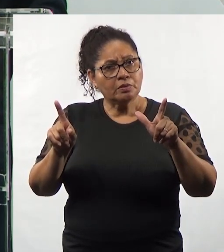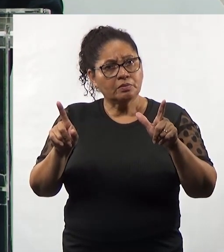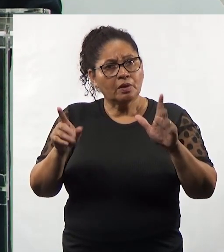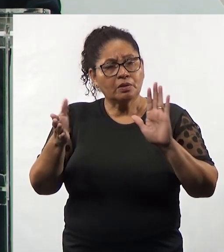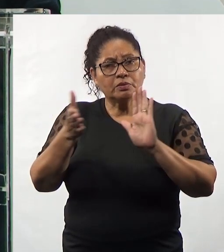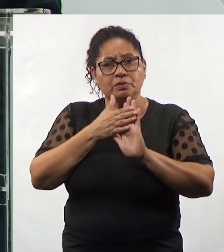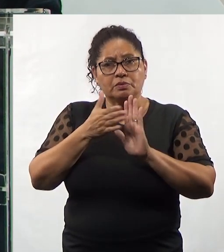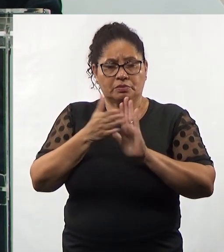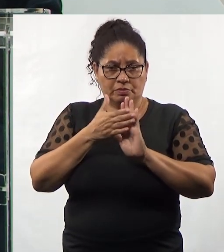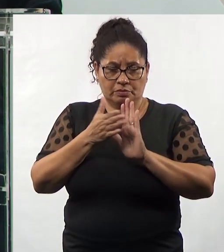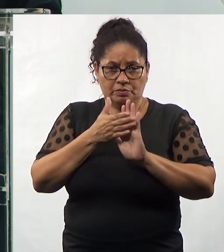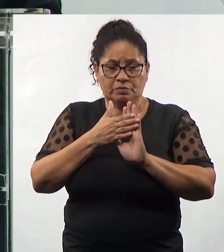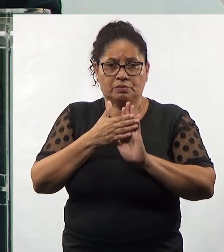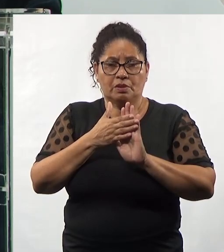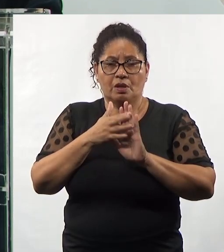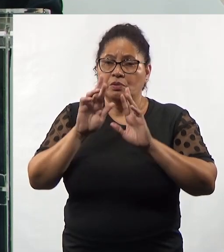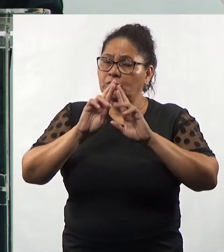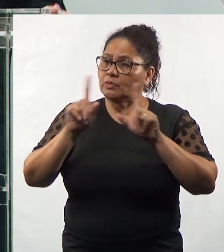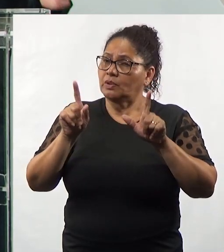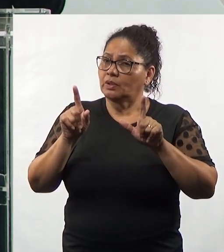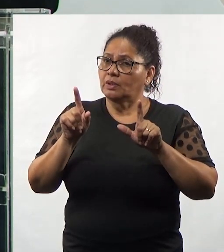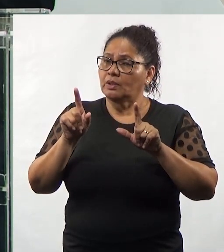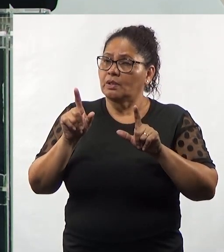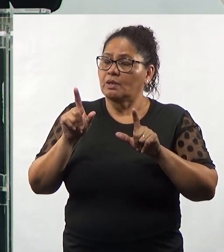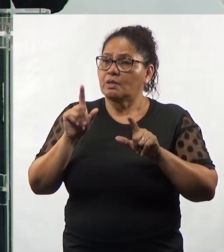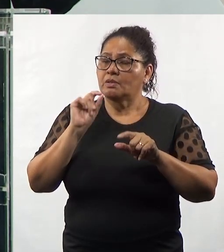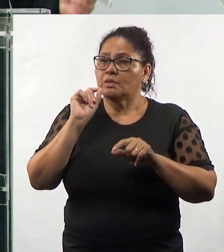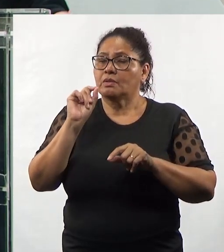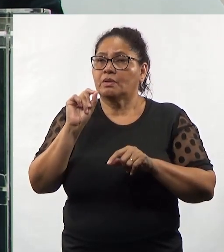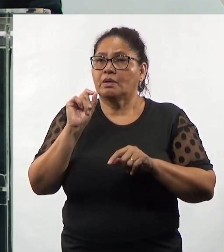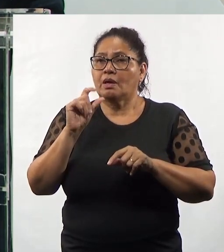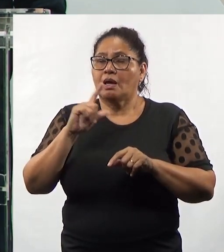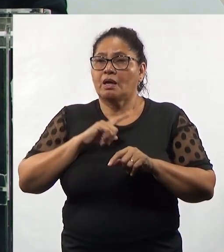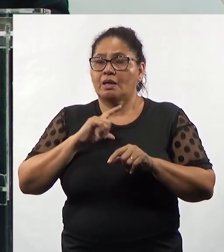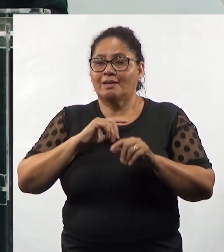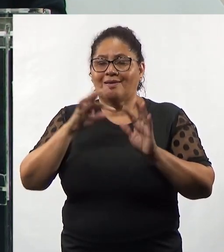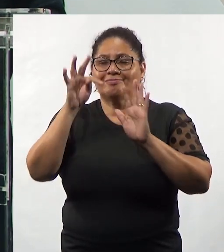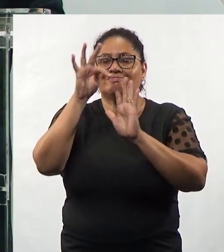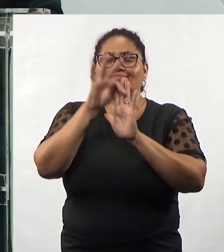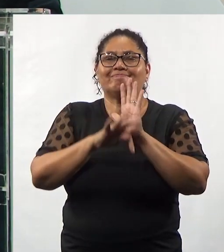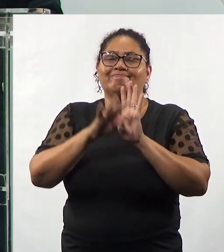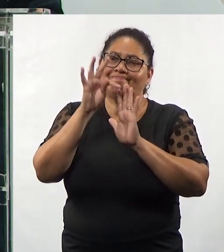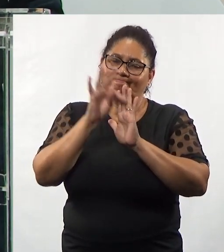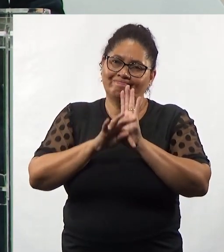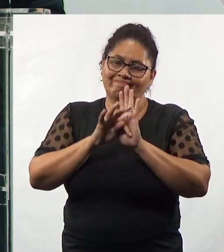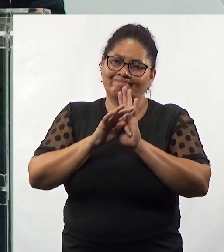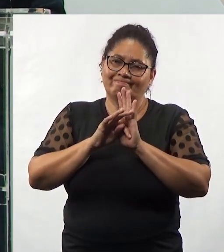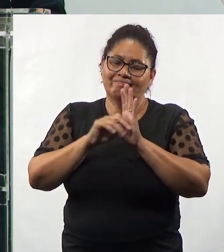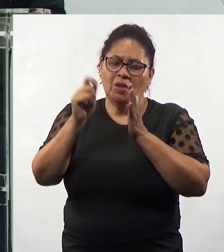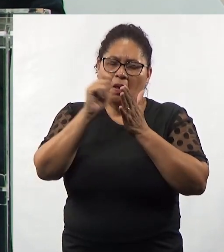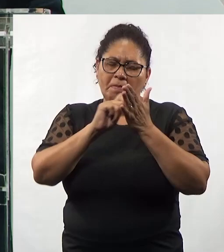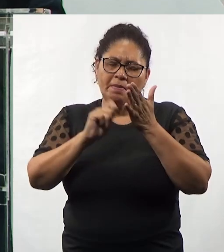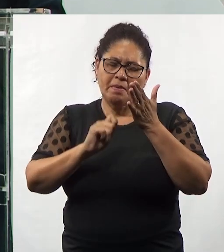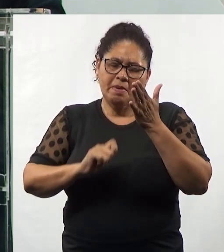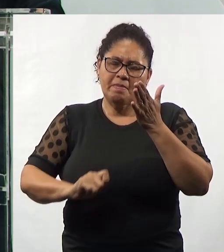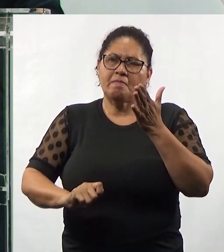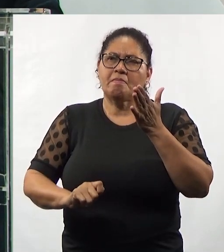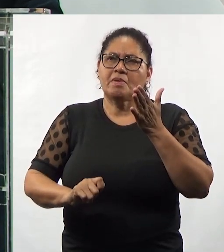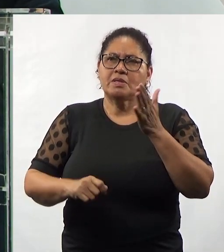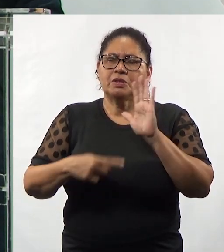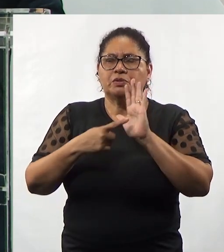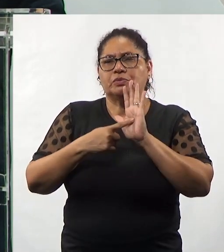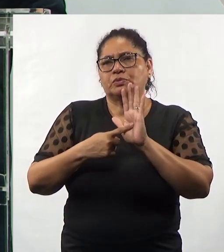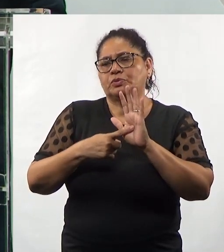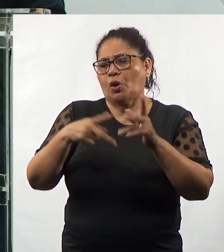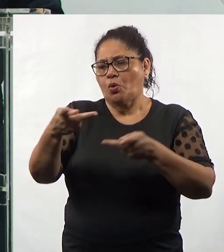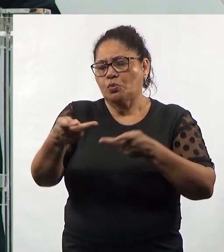nossa proposta. A diferença aqui é que nós temos um texto, não é? Uma forma descritiva de mostrar